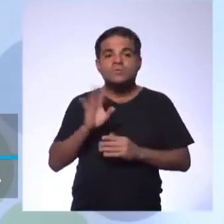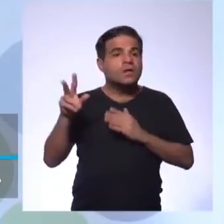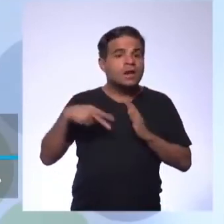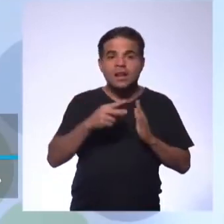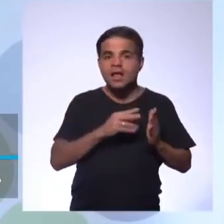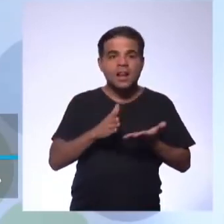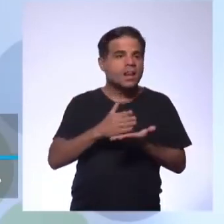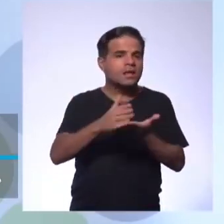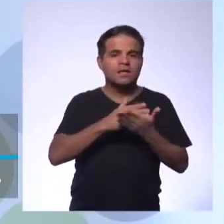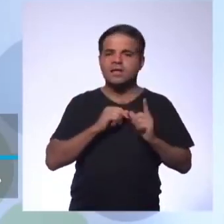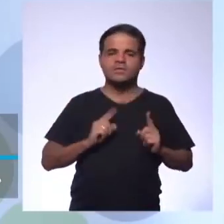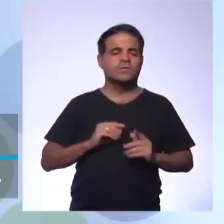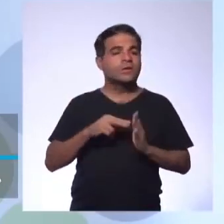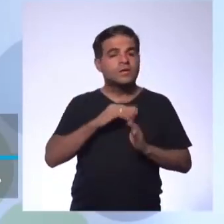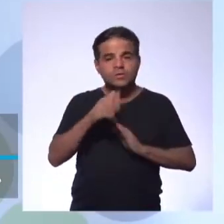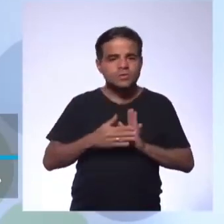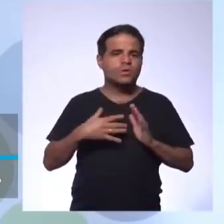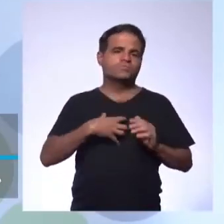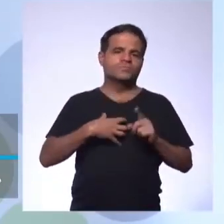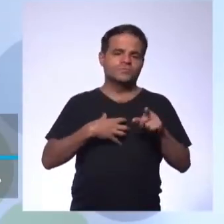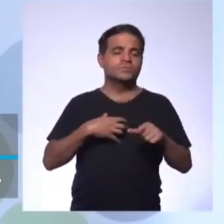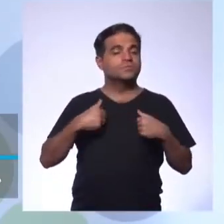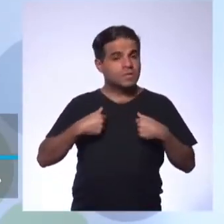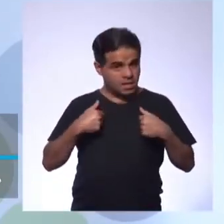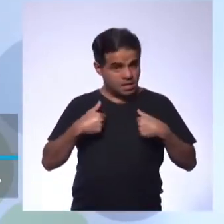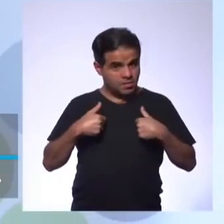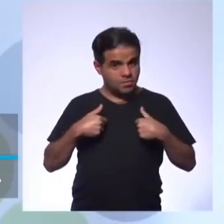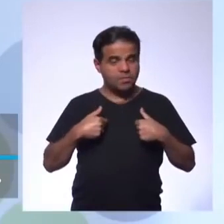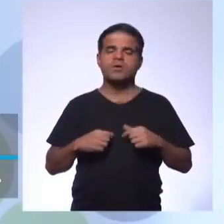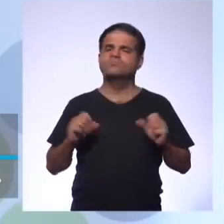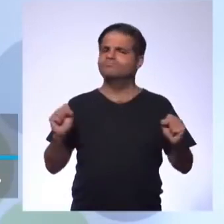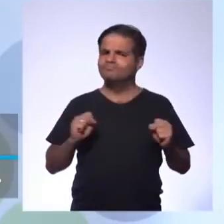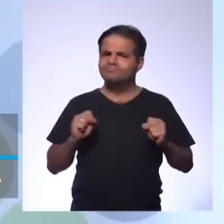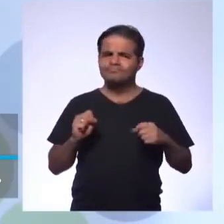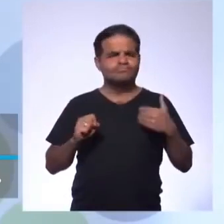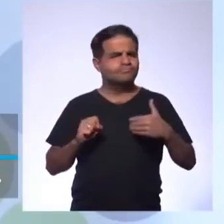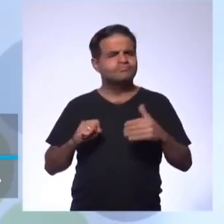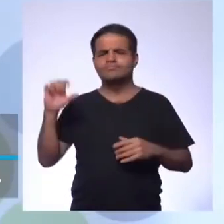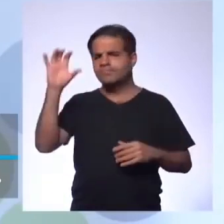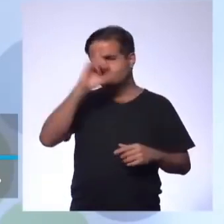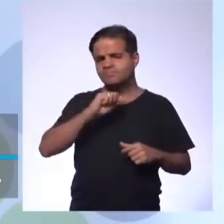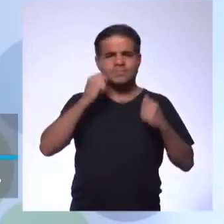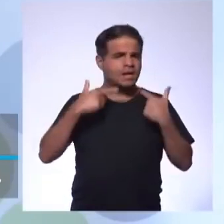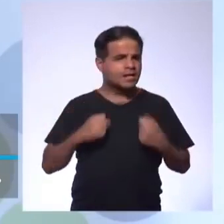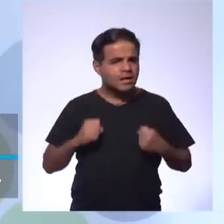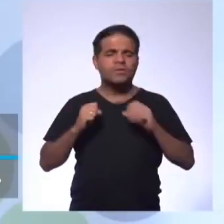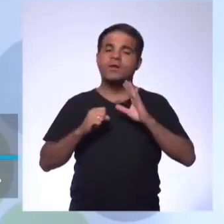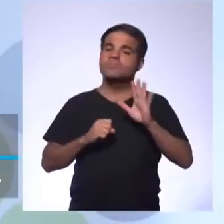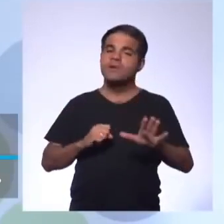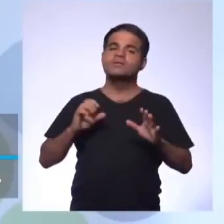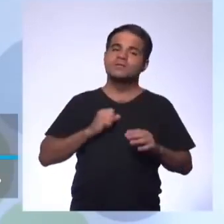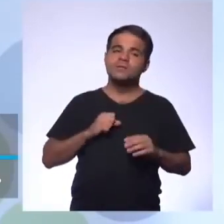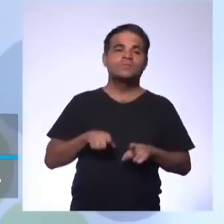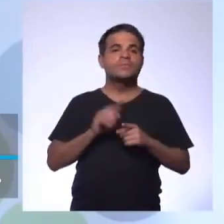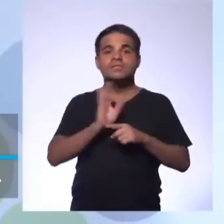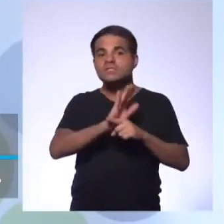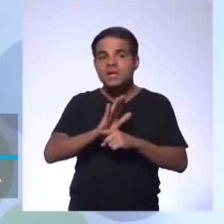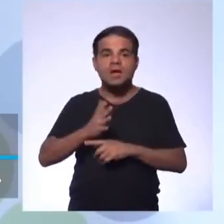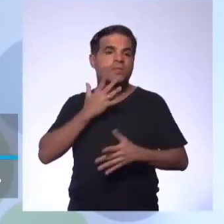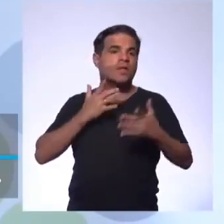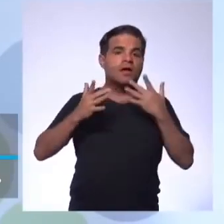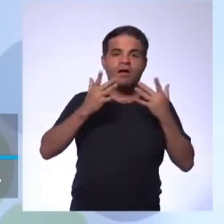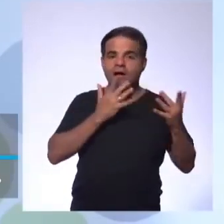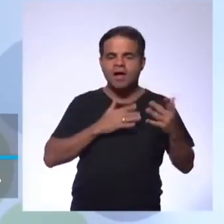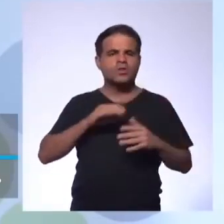apenas livros, ler em todos os sentidos, porque eu adoro literatura, porém eu adoro também cinema, teatro, eu